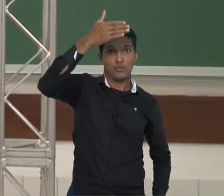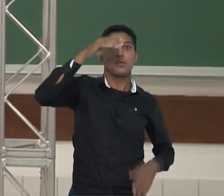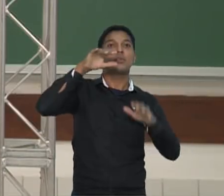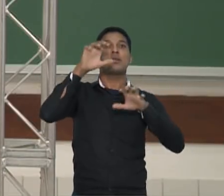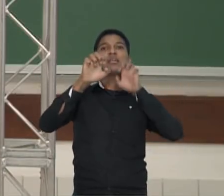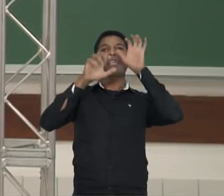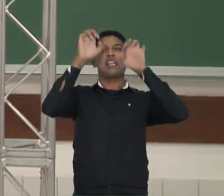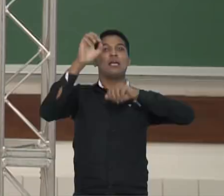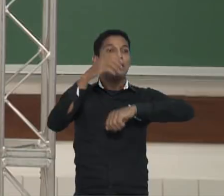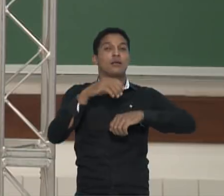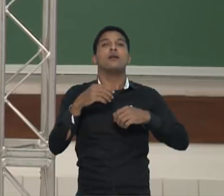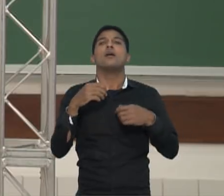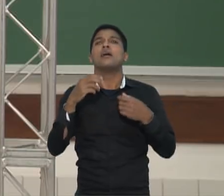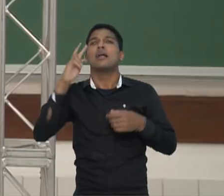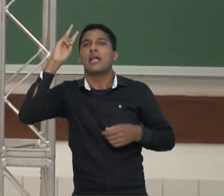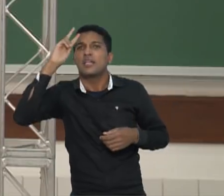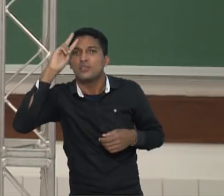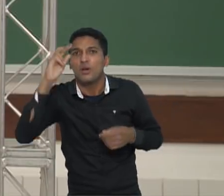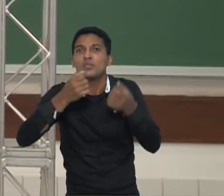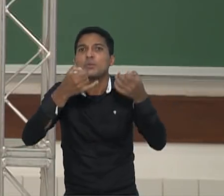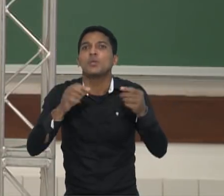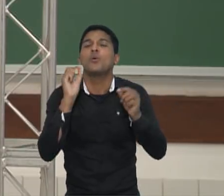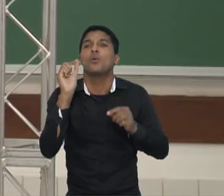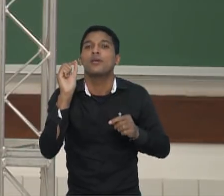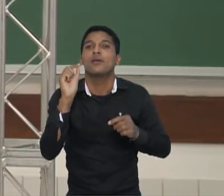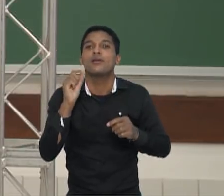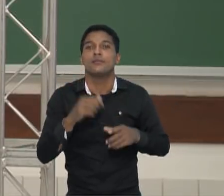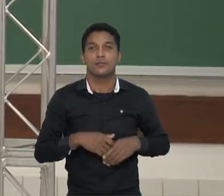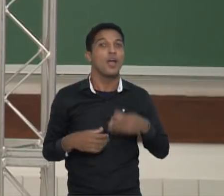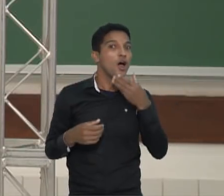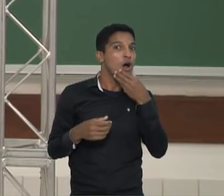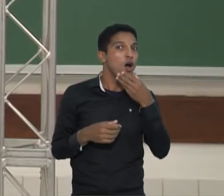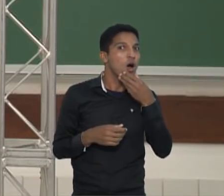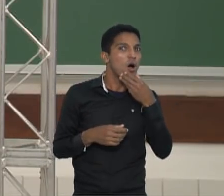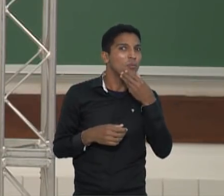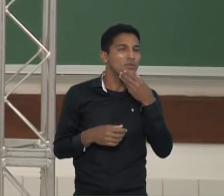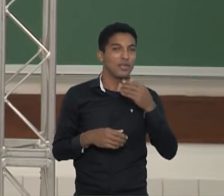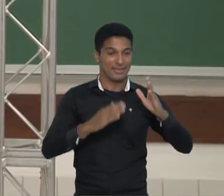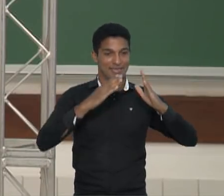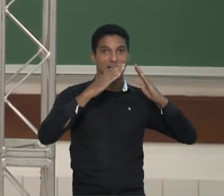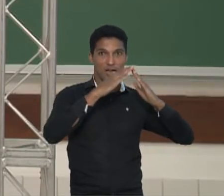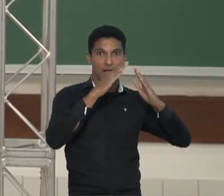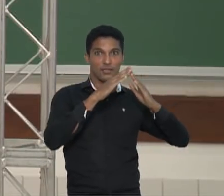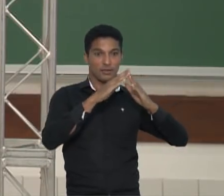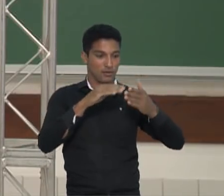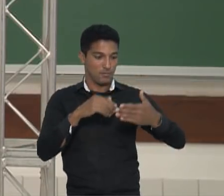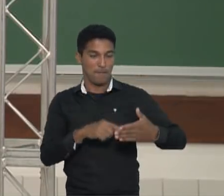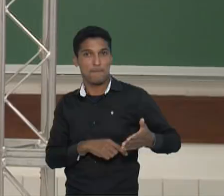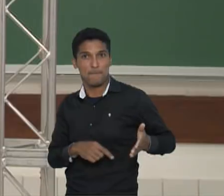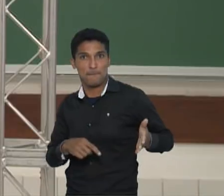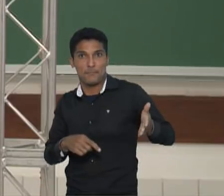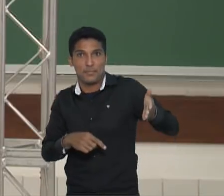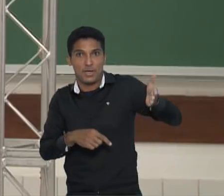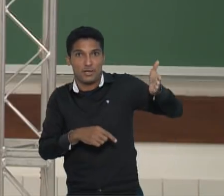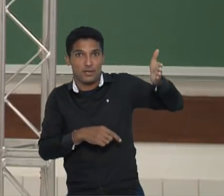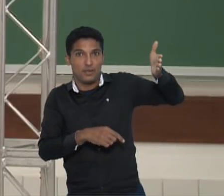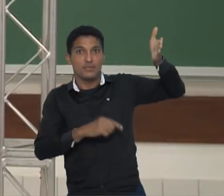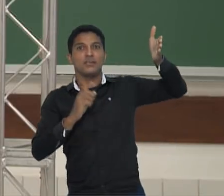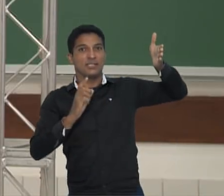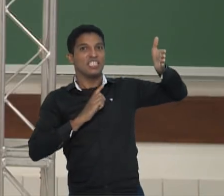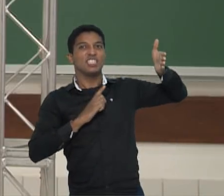escalar na montanha, ele usou a parede da sua casa, que tinha pedras